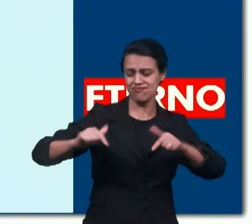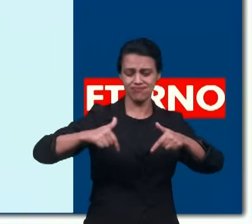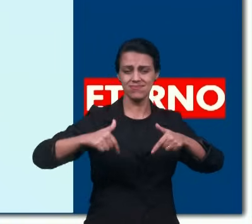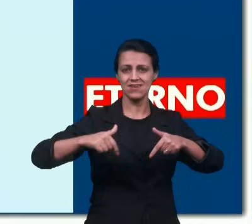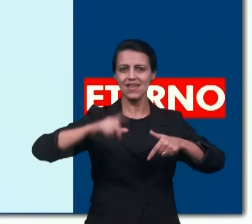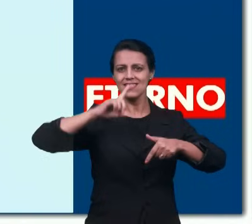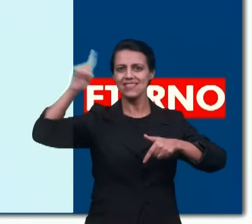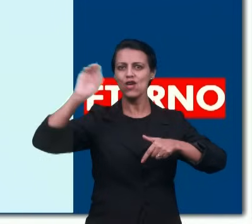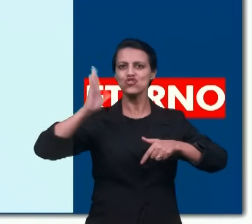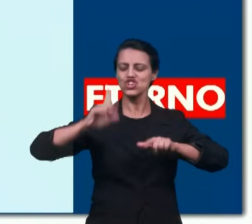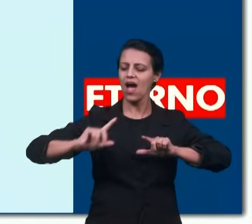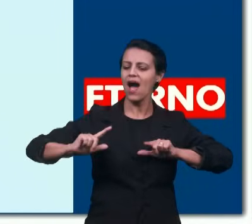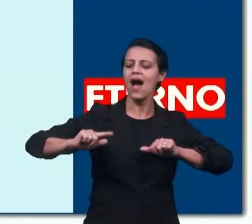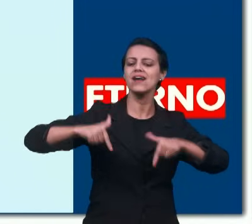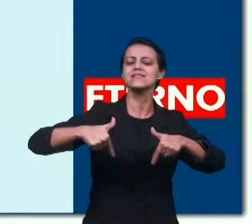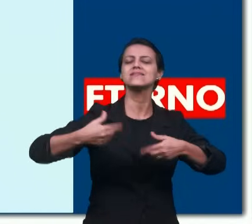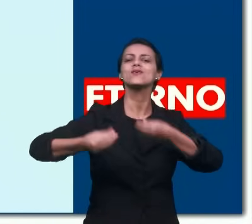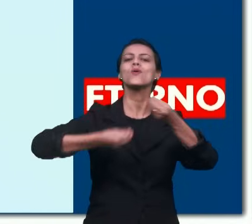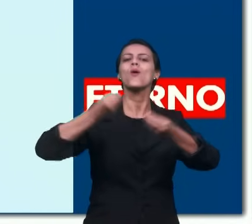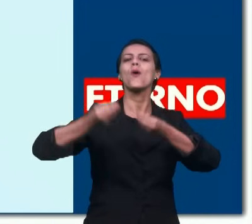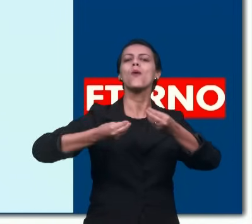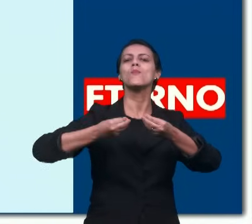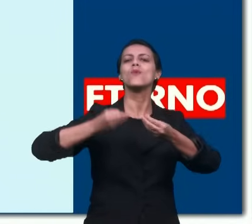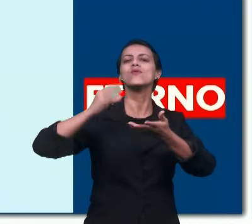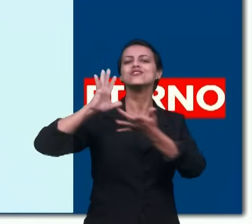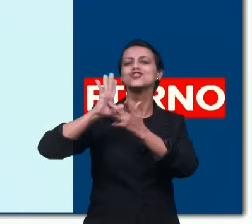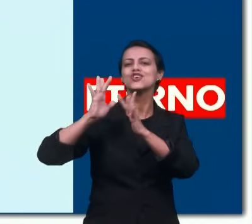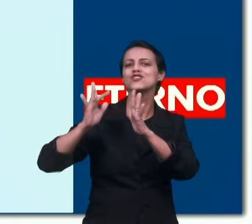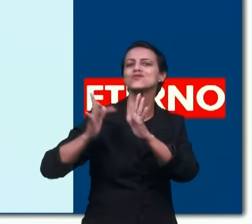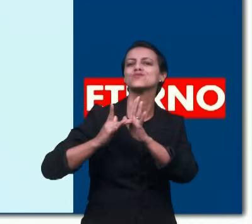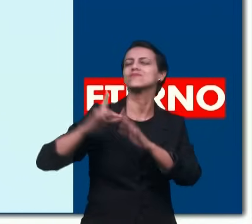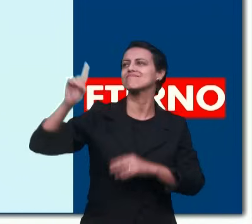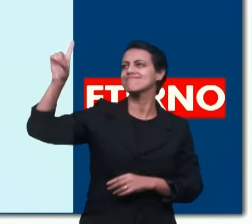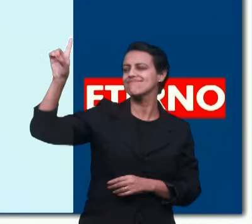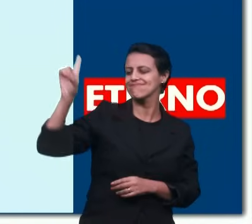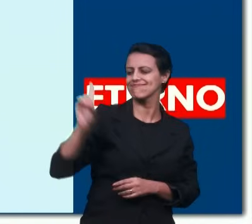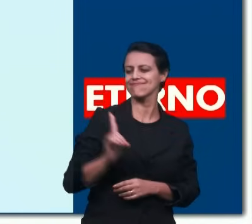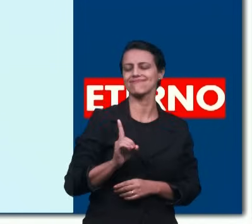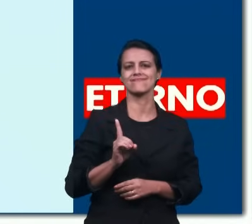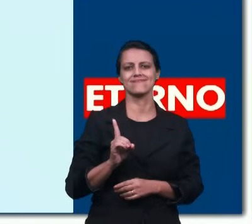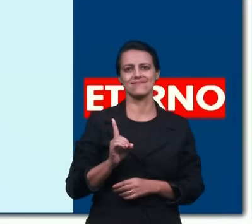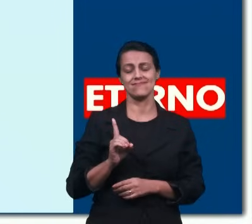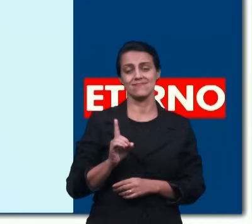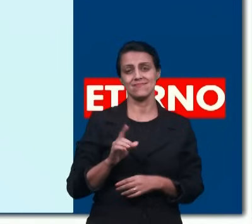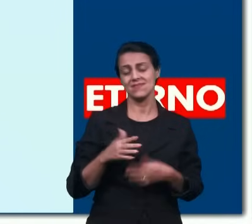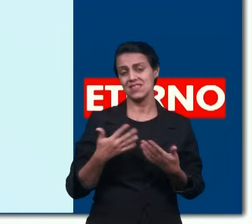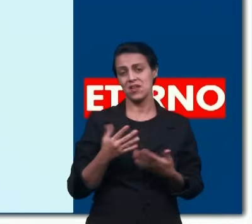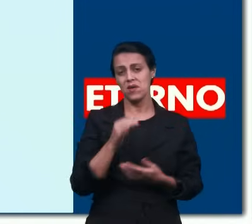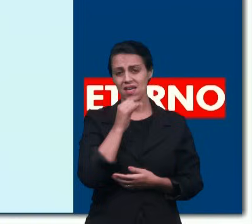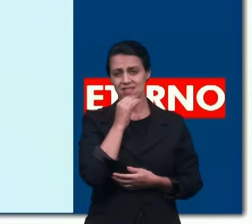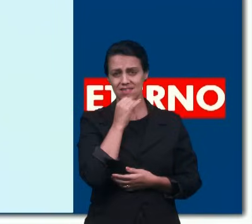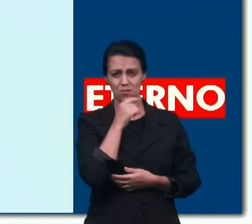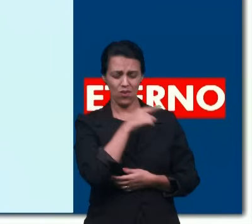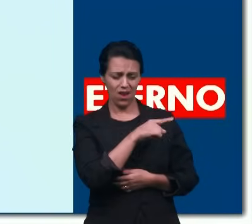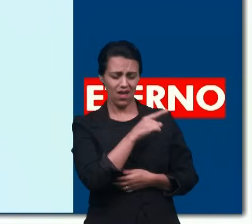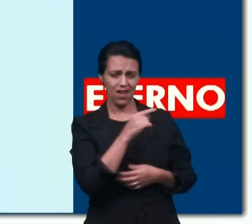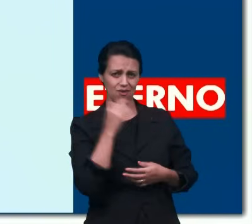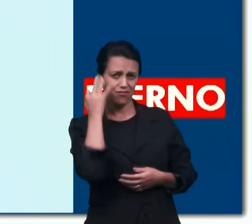lá, tá certo? Essa fé. Aí você pergunta assim, filosofia vem dessa fé?